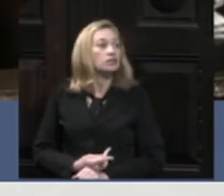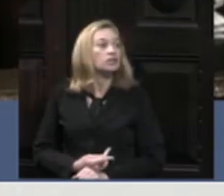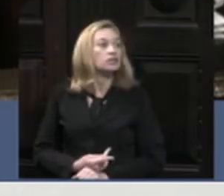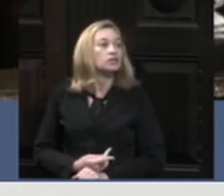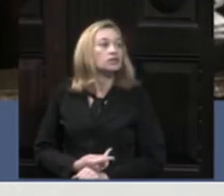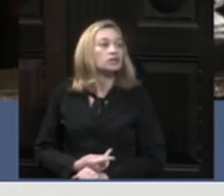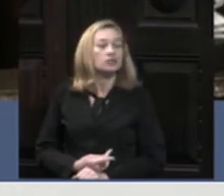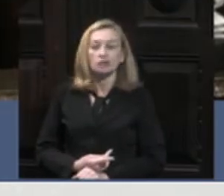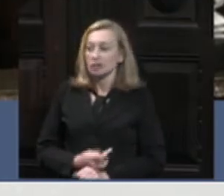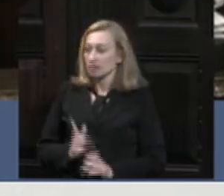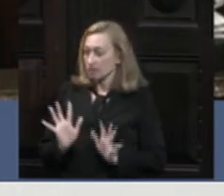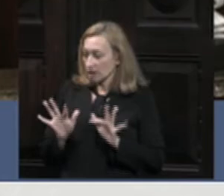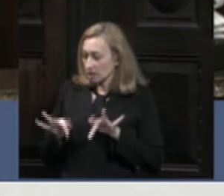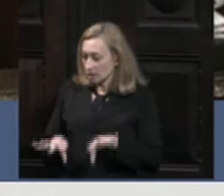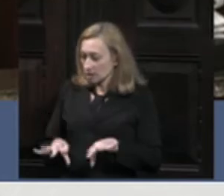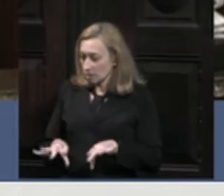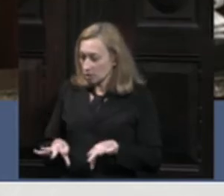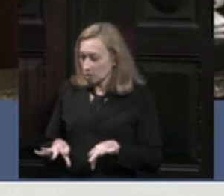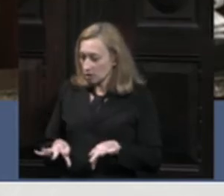encerramos